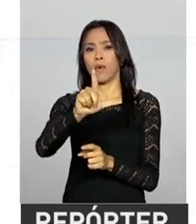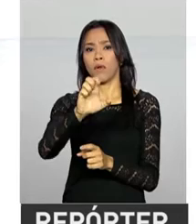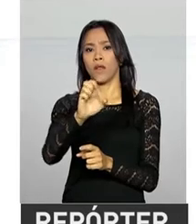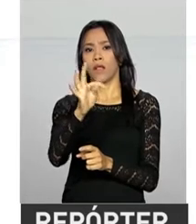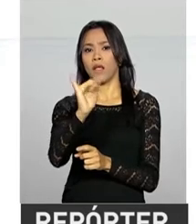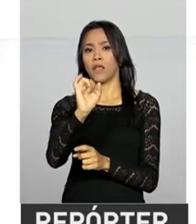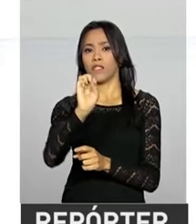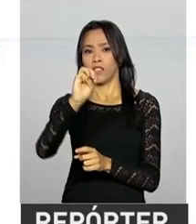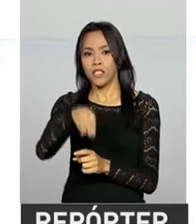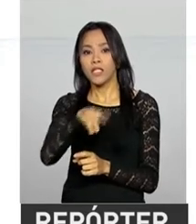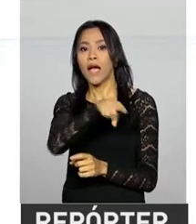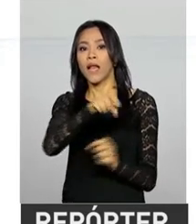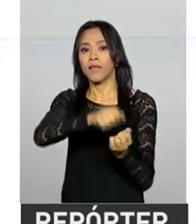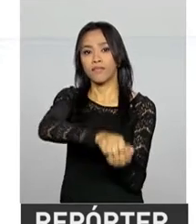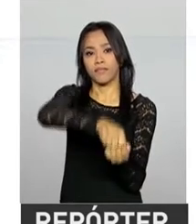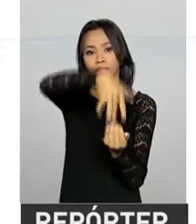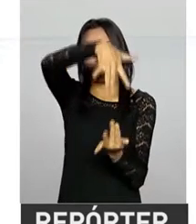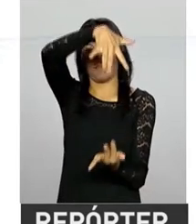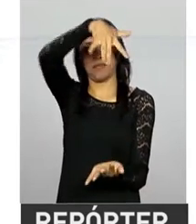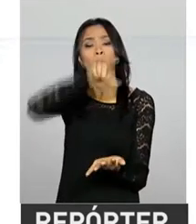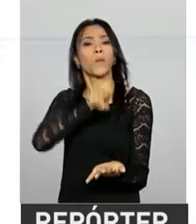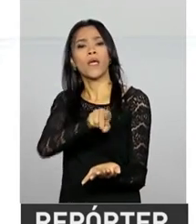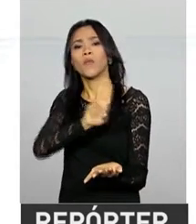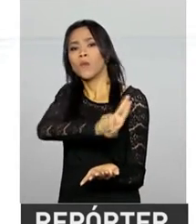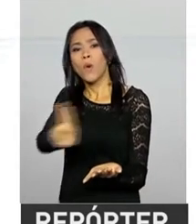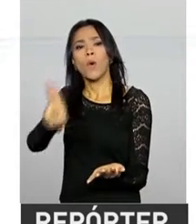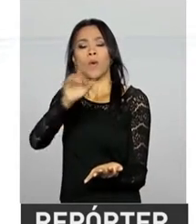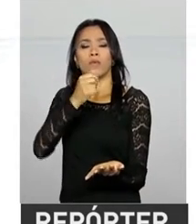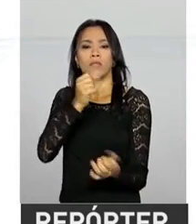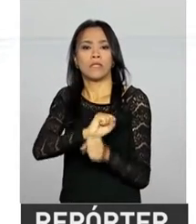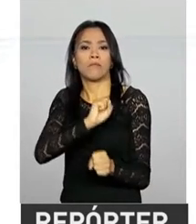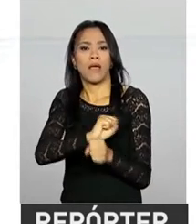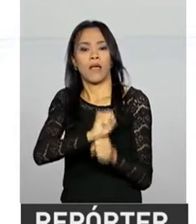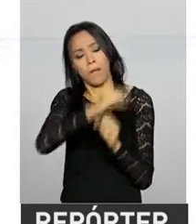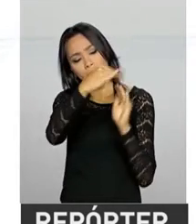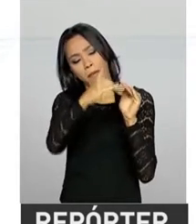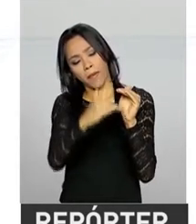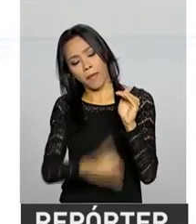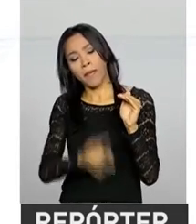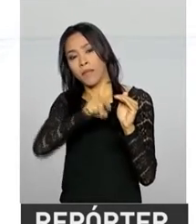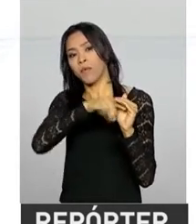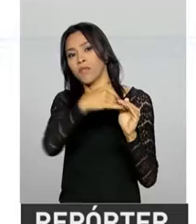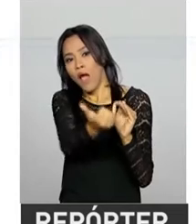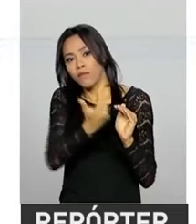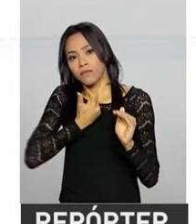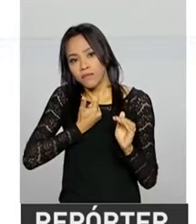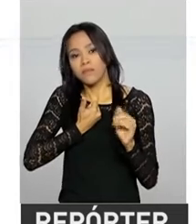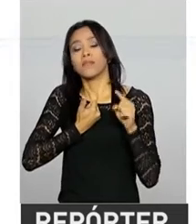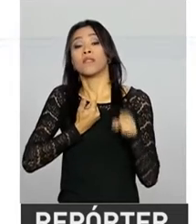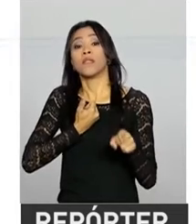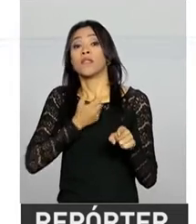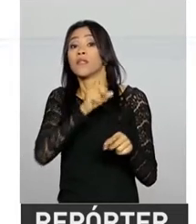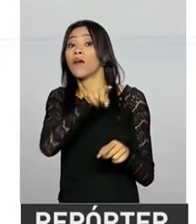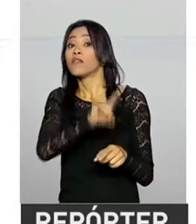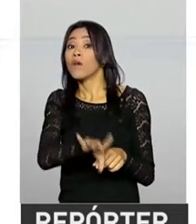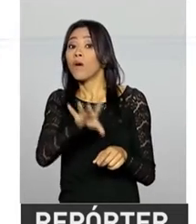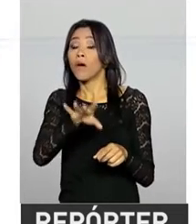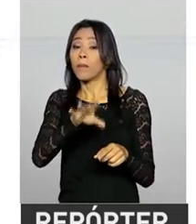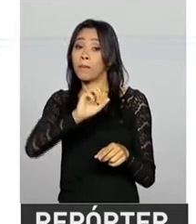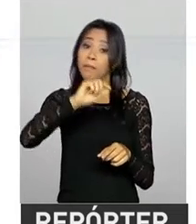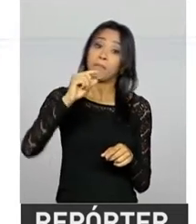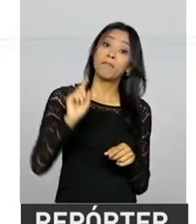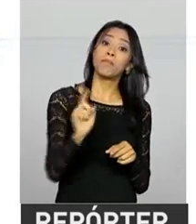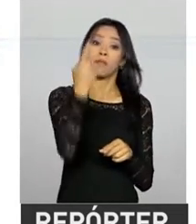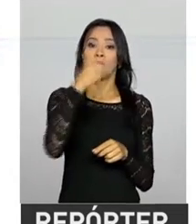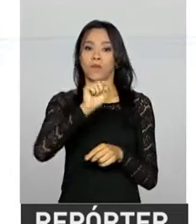da lista de espera o sistema vai emitir uma mensagem de confirmação a participação na lista de espera está restrita a primeira